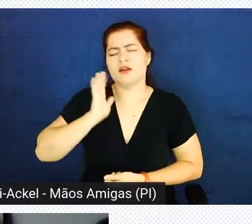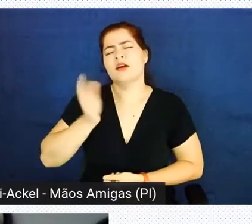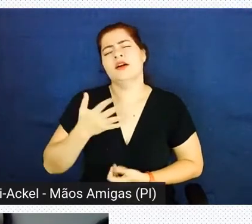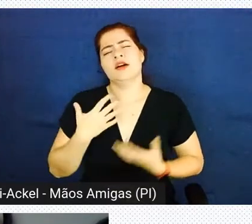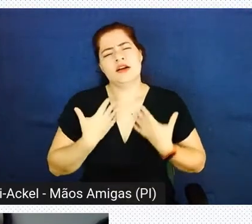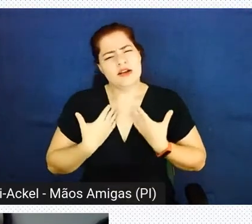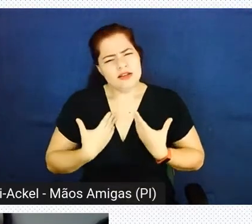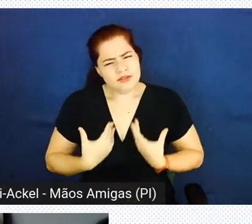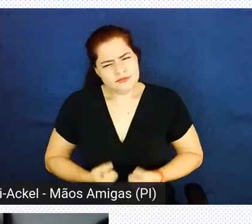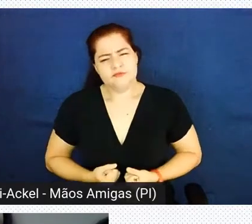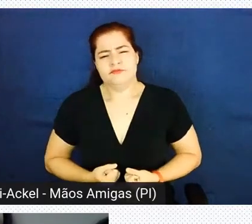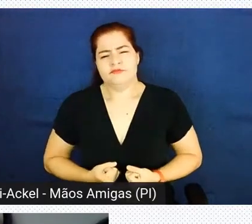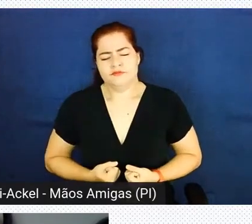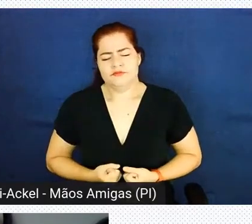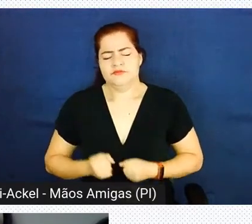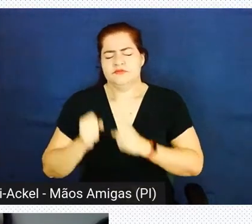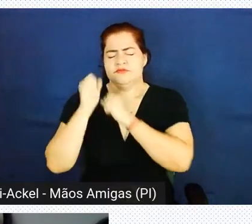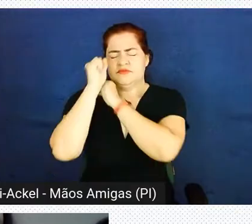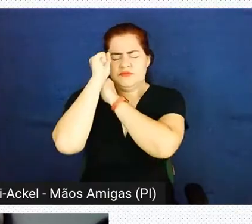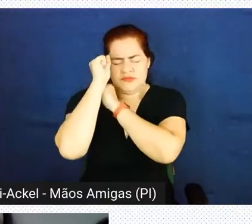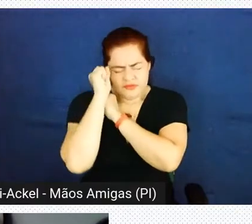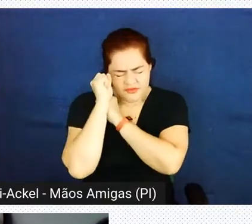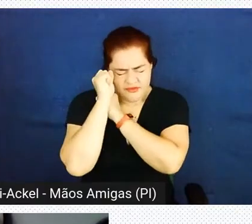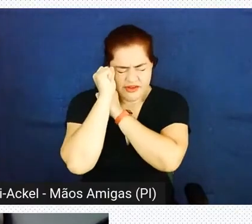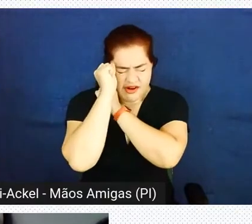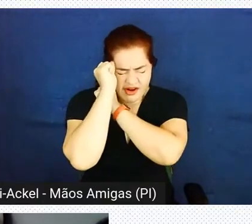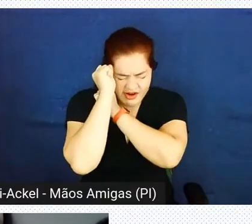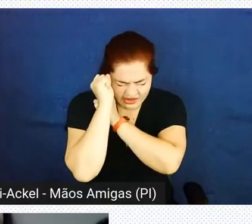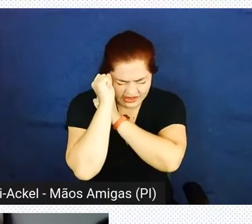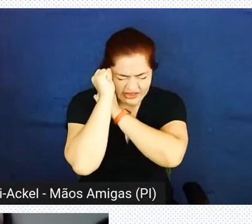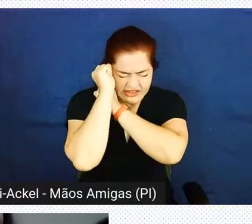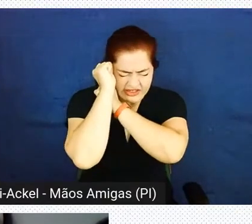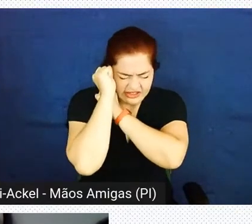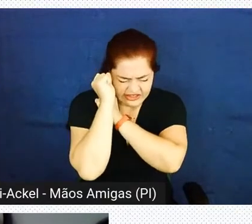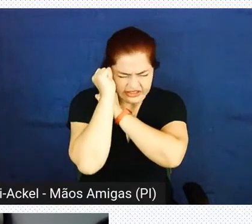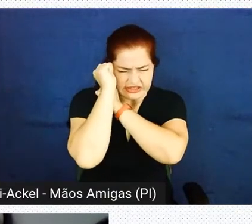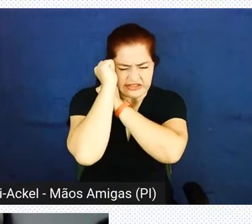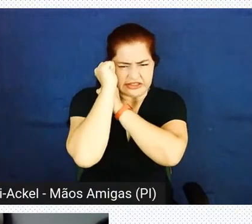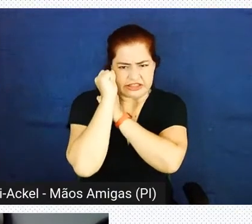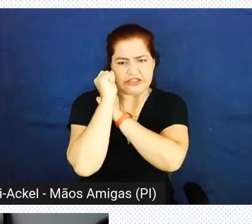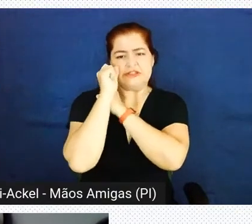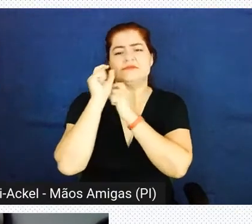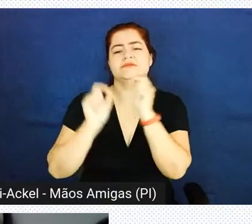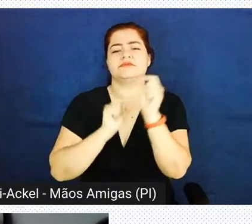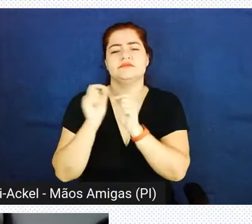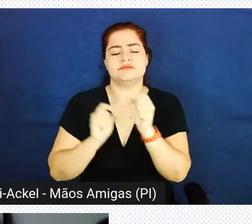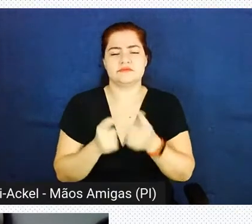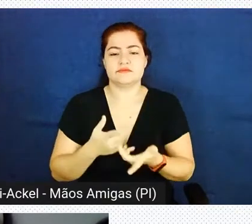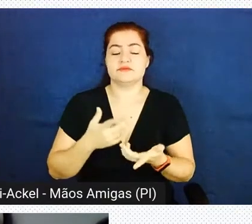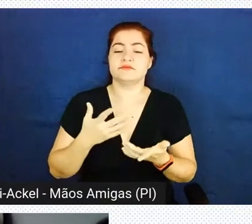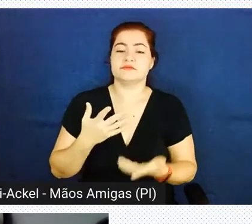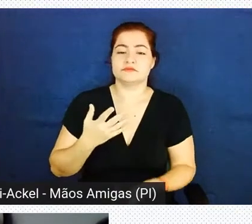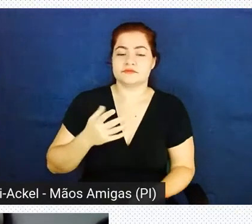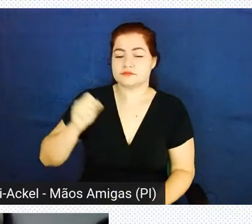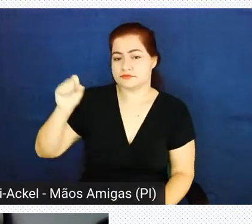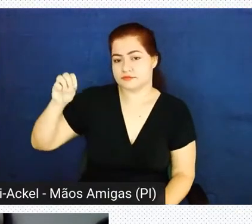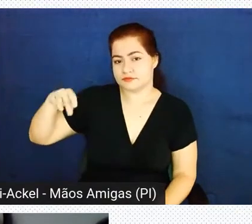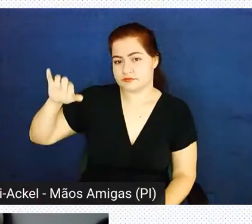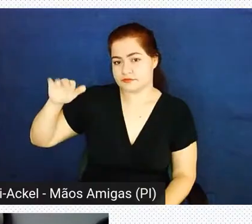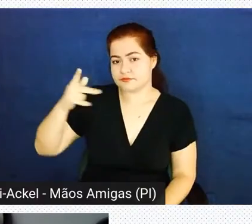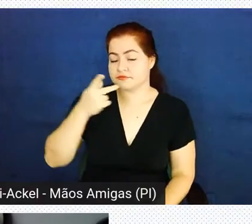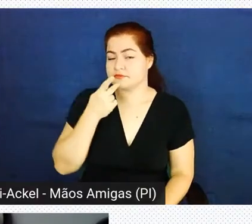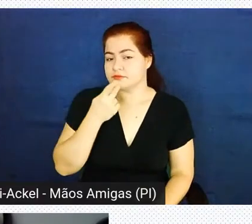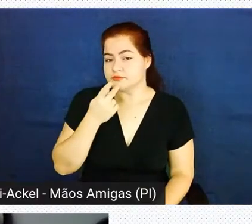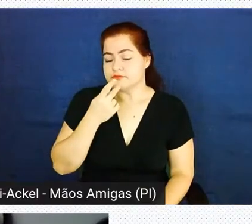cansados do fardo opressor do mundo hostil, diz a poetisa, diz a benfeitora.